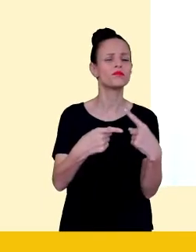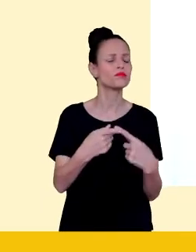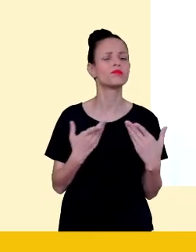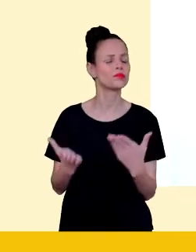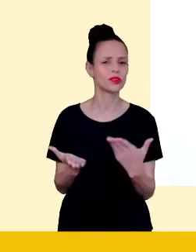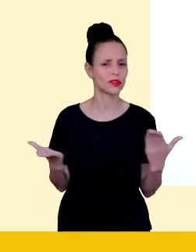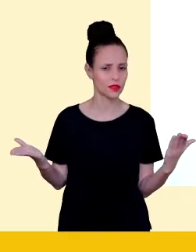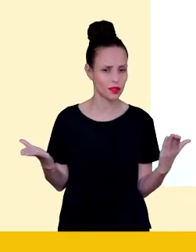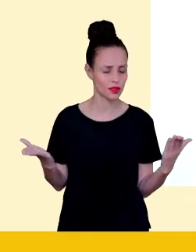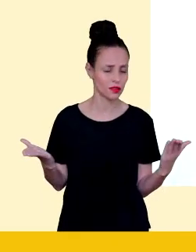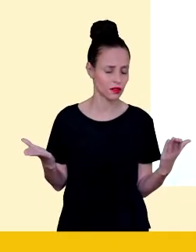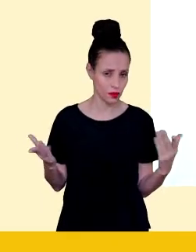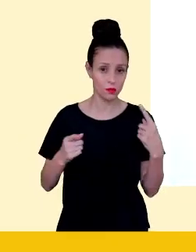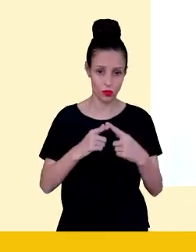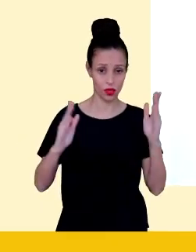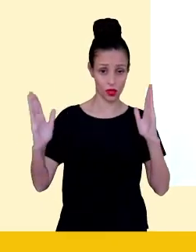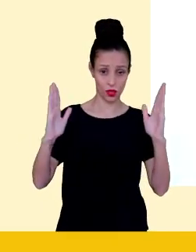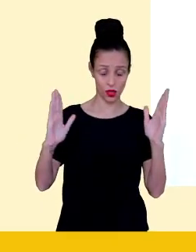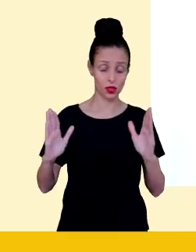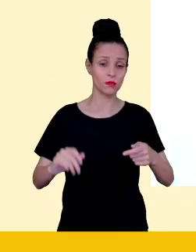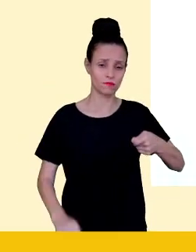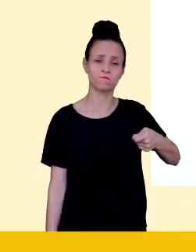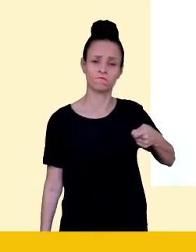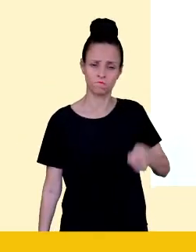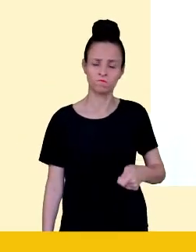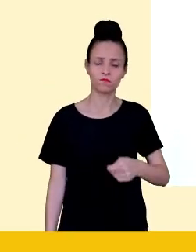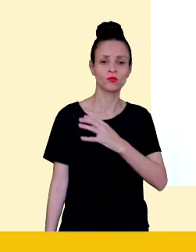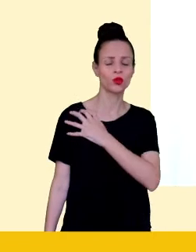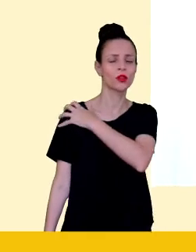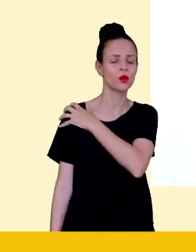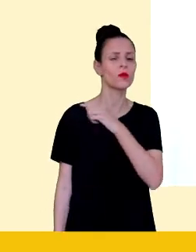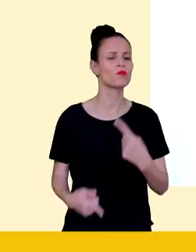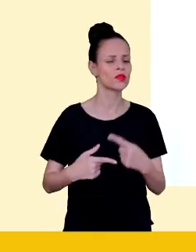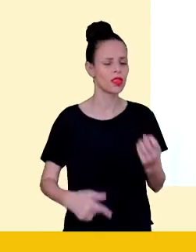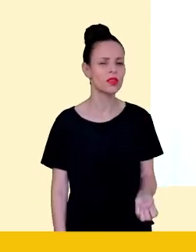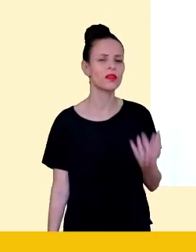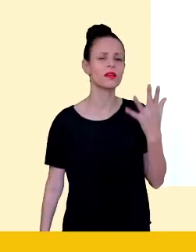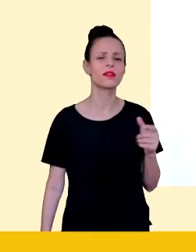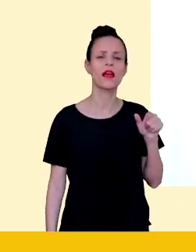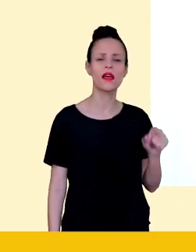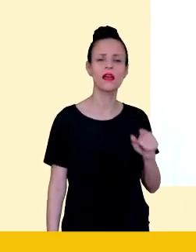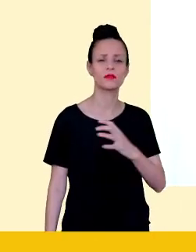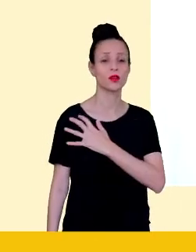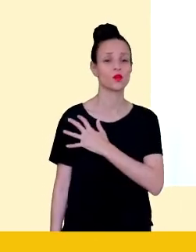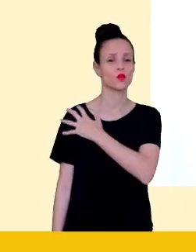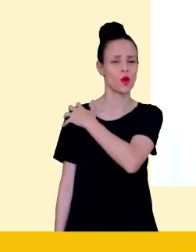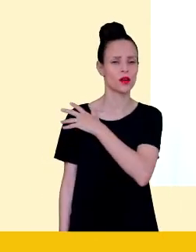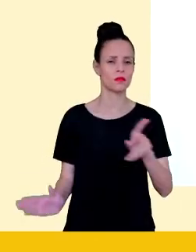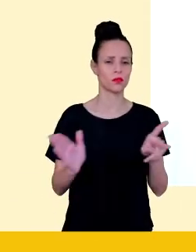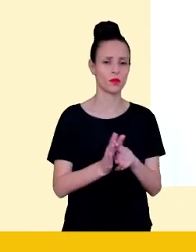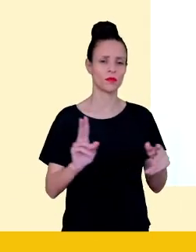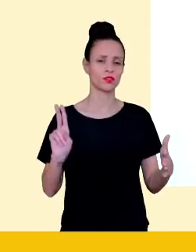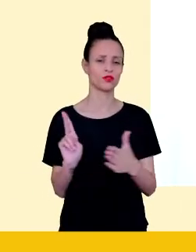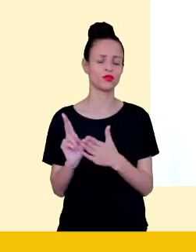imaginar como que aconteceu, por que aconteceu. Porque, assim, na época da ditadura, né, de se